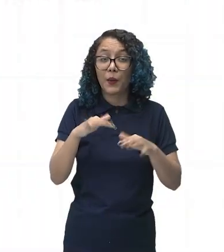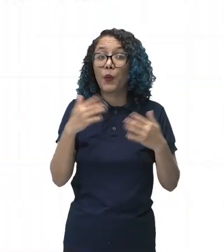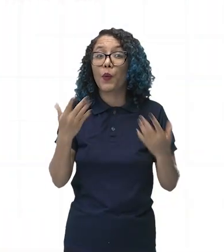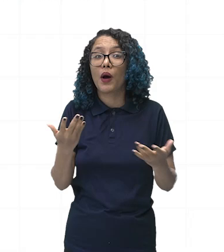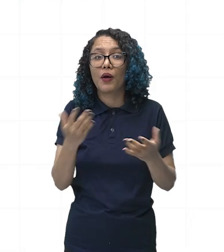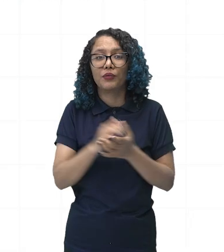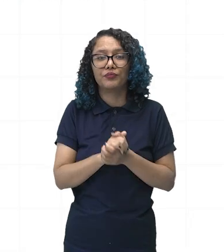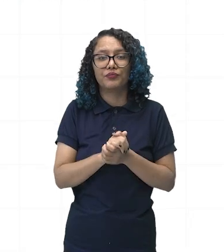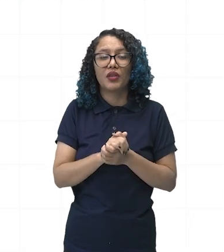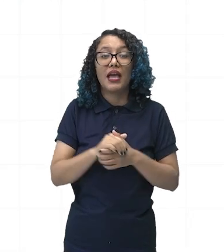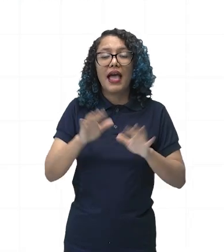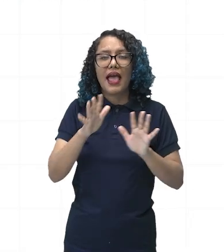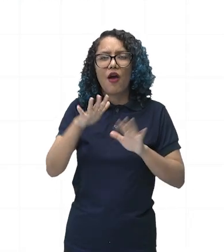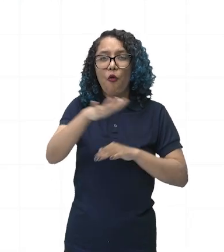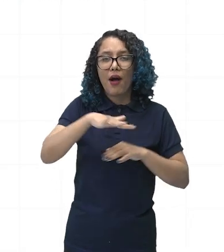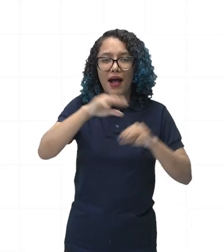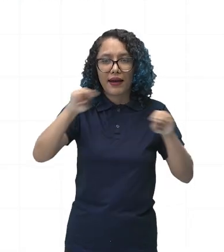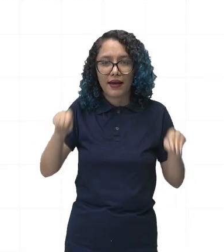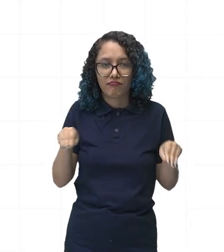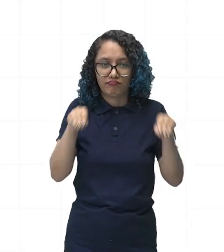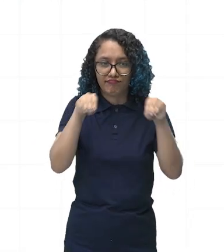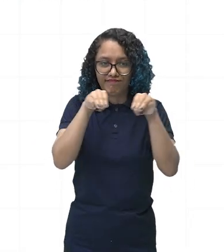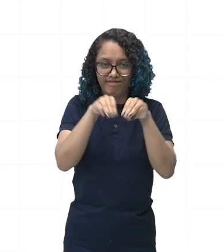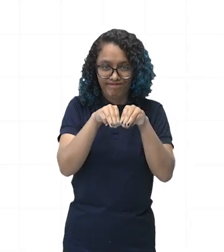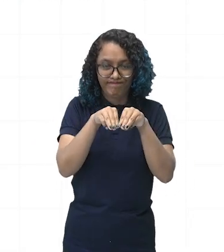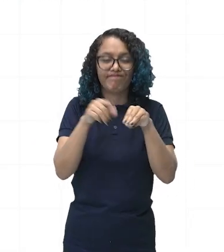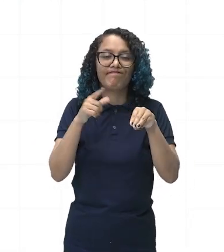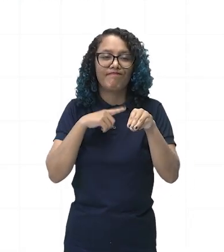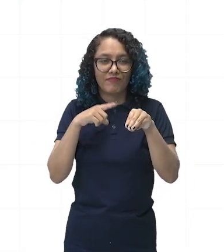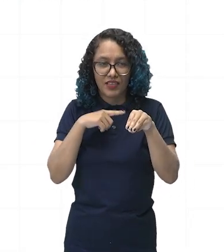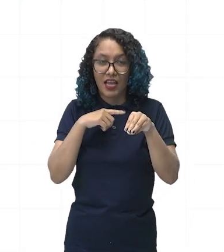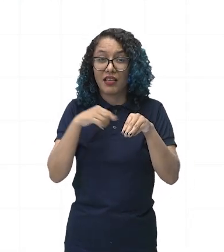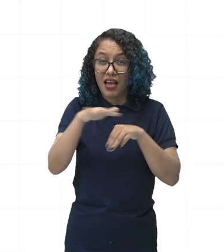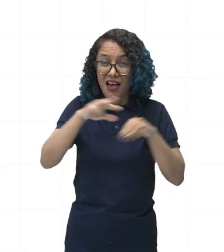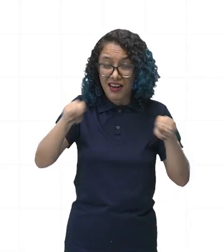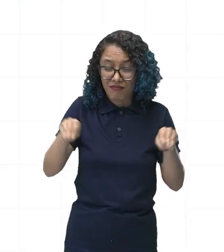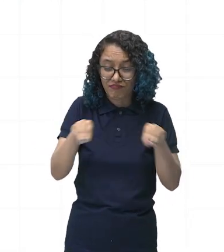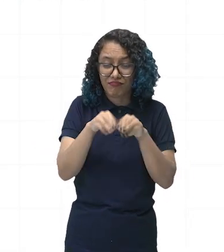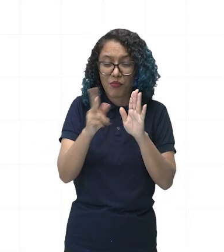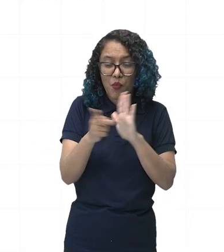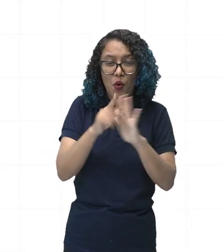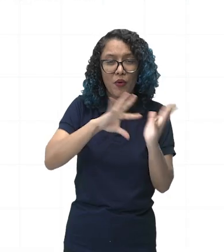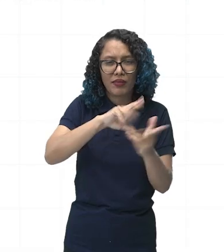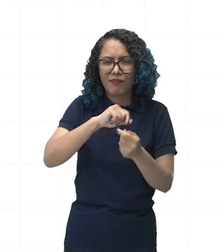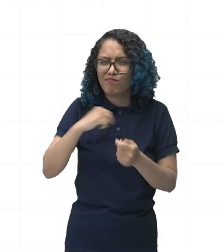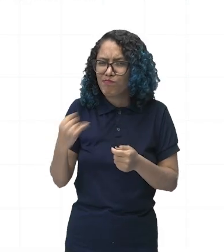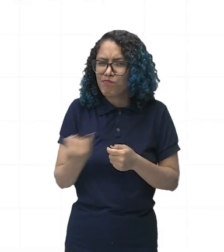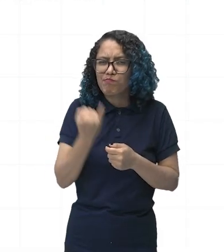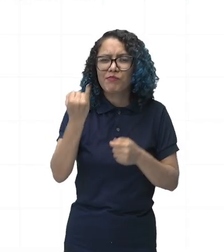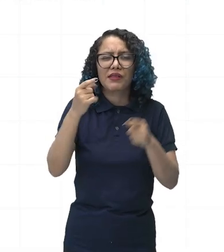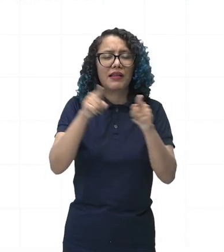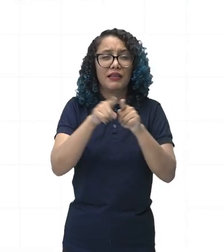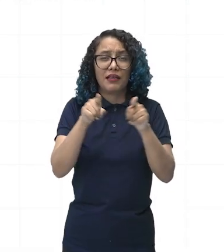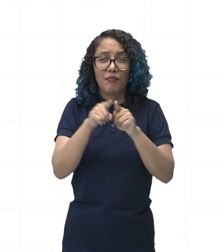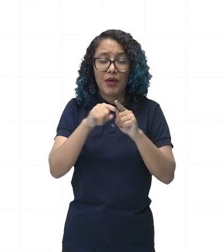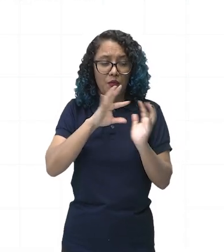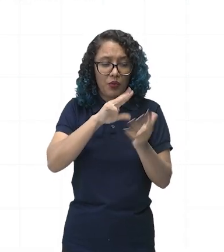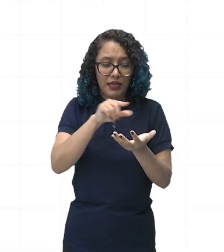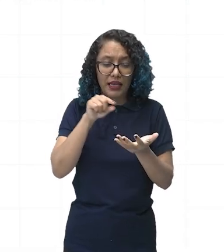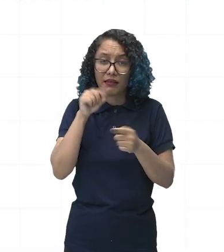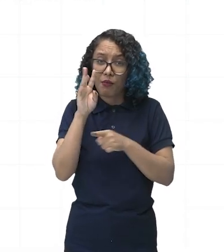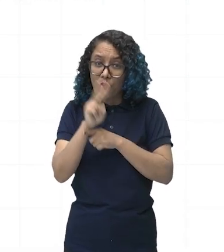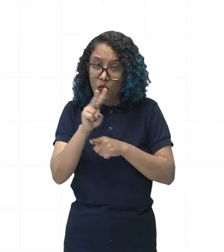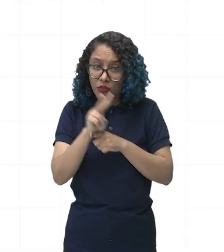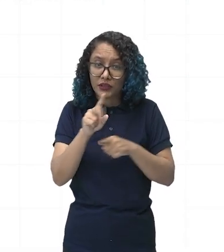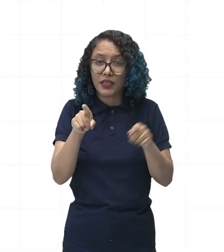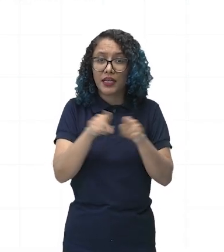magnético. O campo magnético da Terra, ele é crucial para a proteção do planeta e da